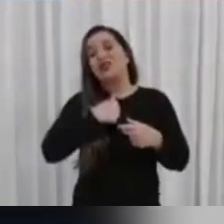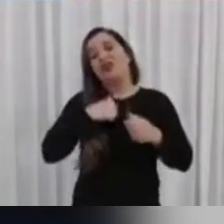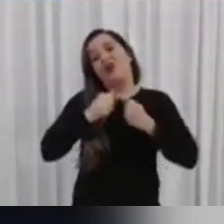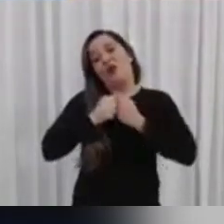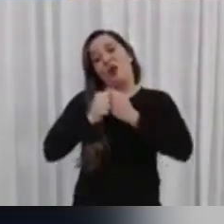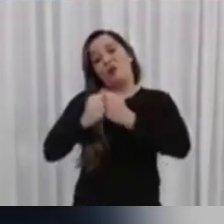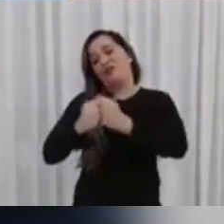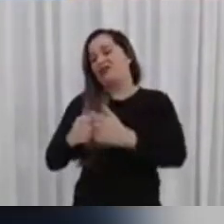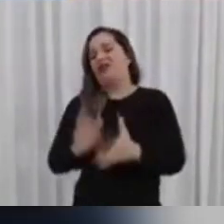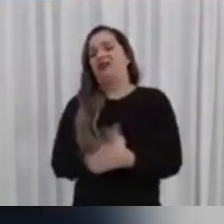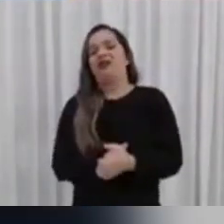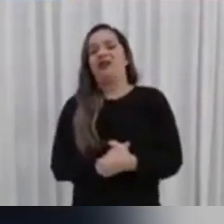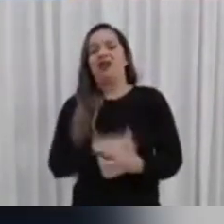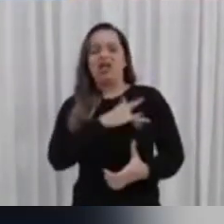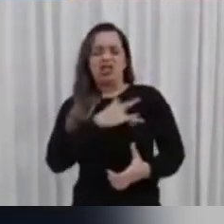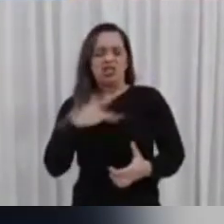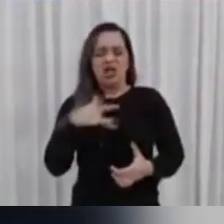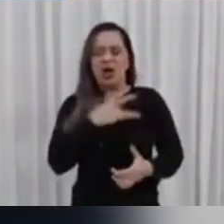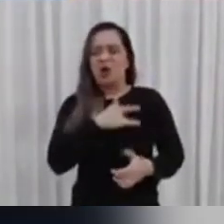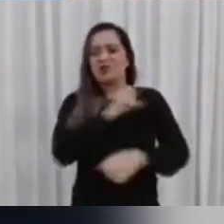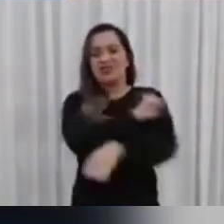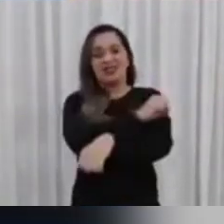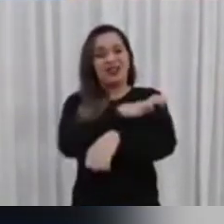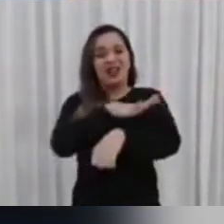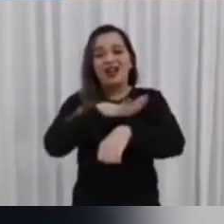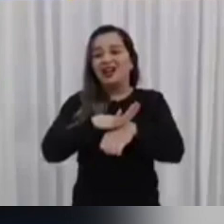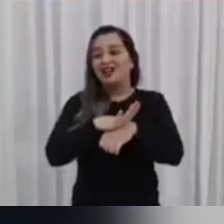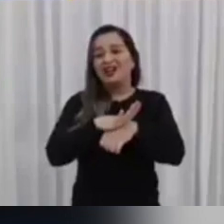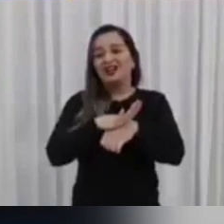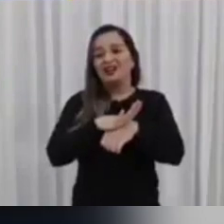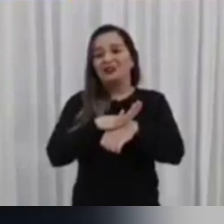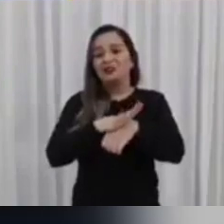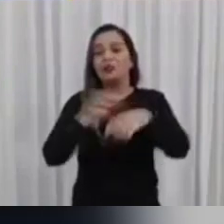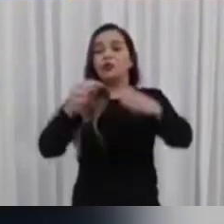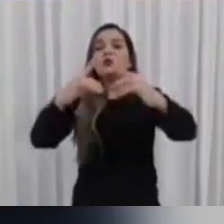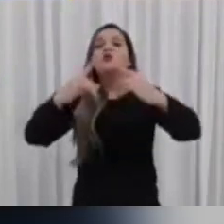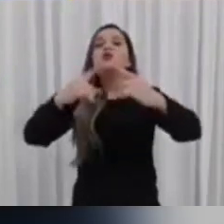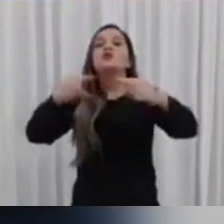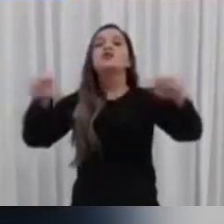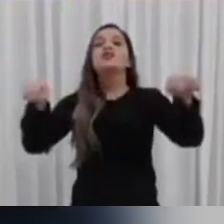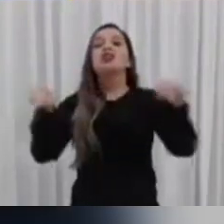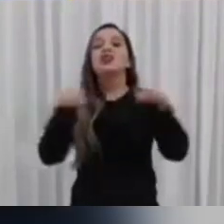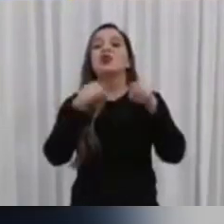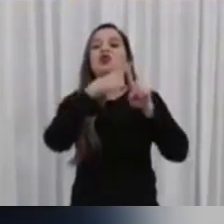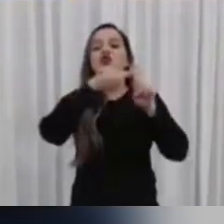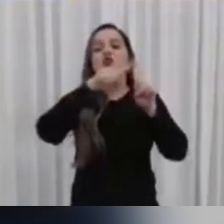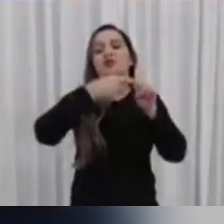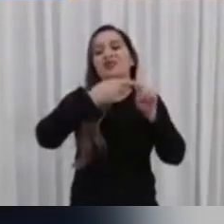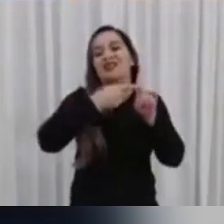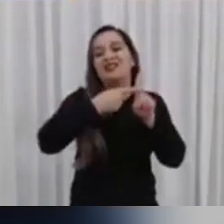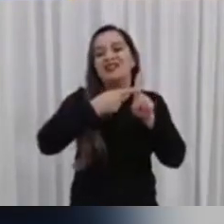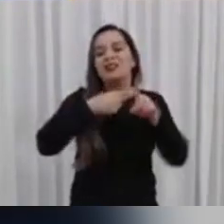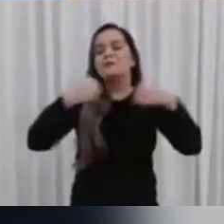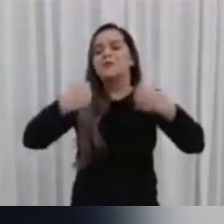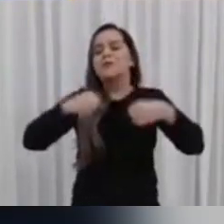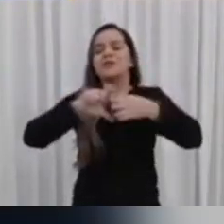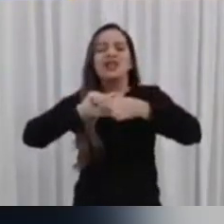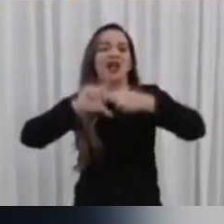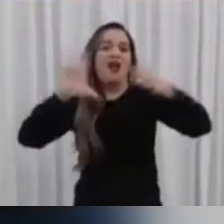saúde em Santarém está ao descaso. O setor de obstetrícia precisa urgentemente ser reaberto. A parte que está em